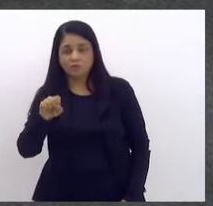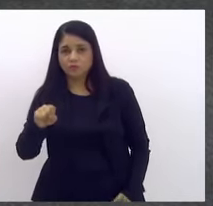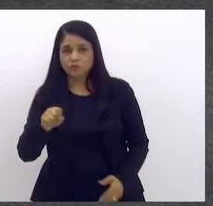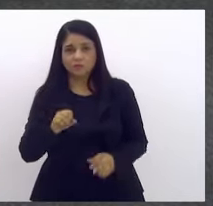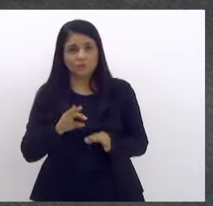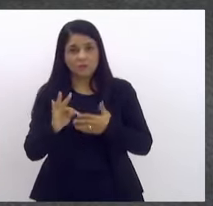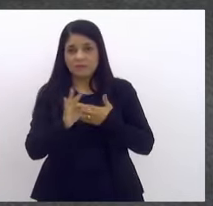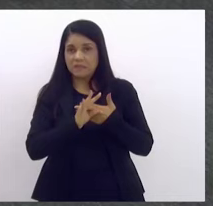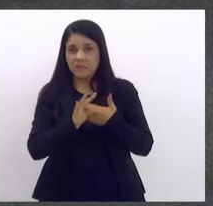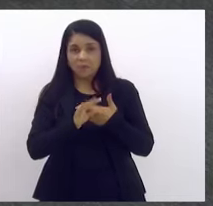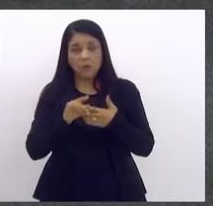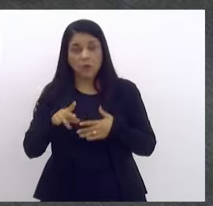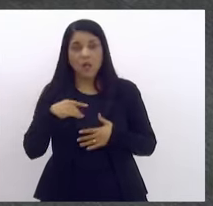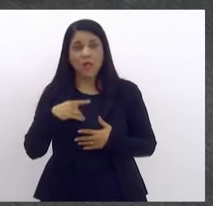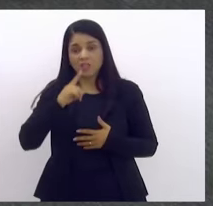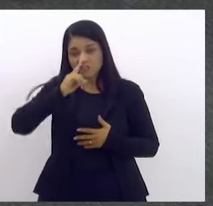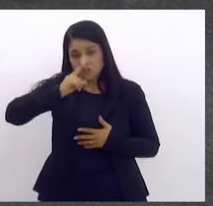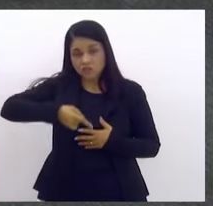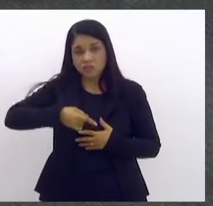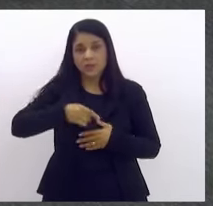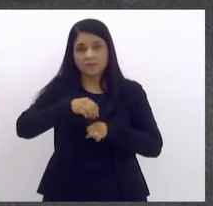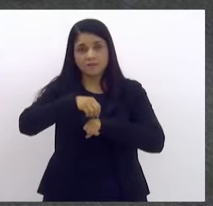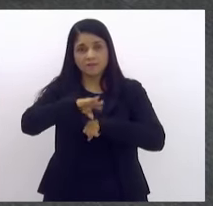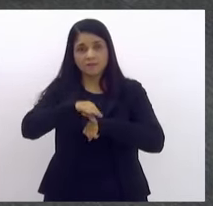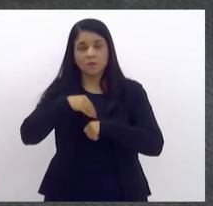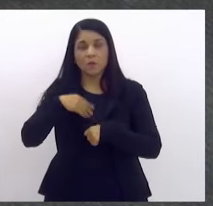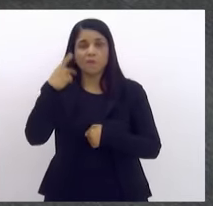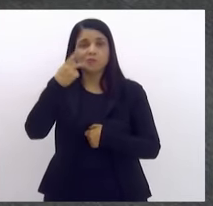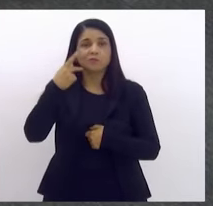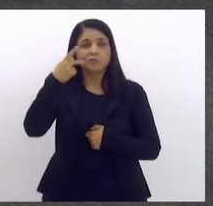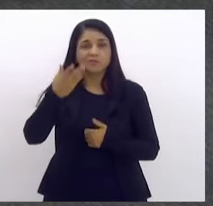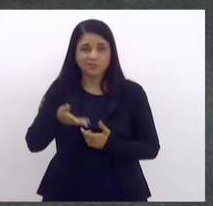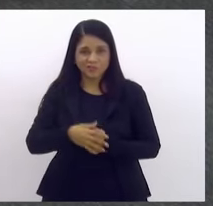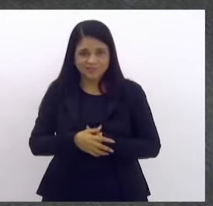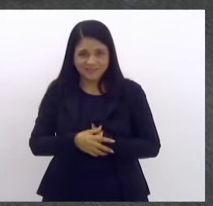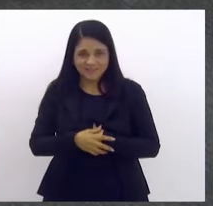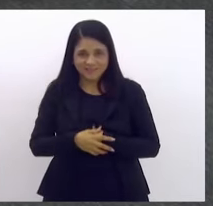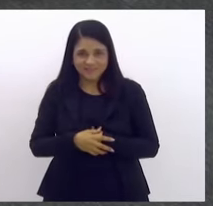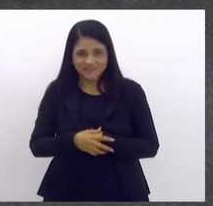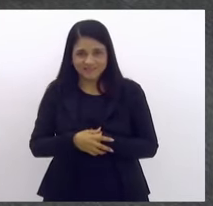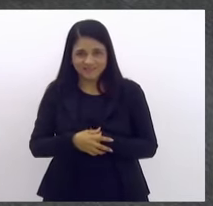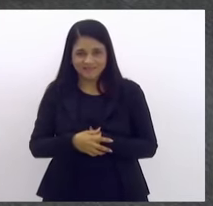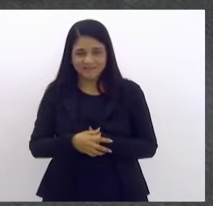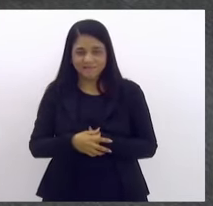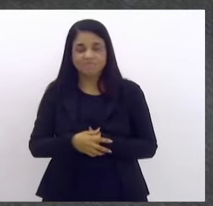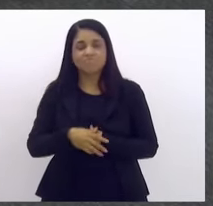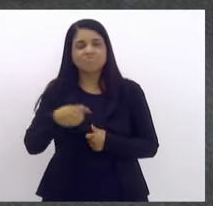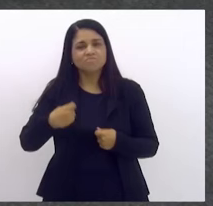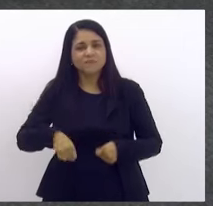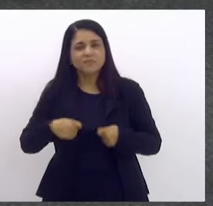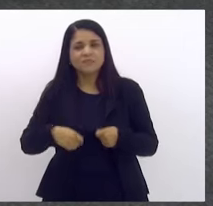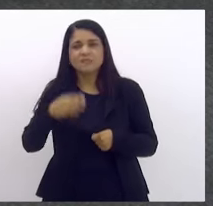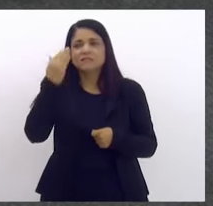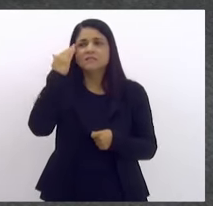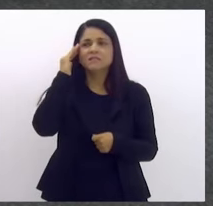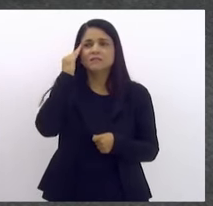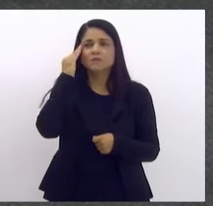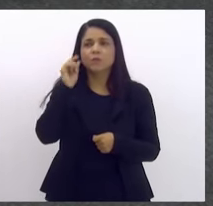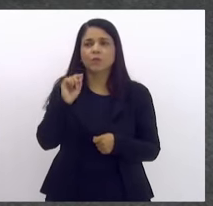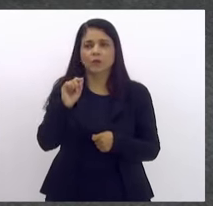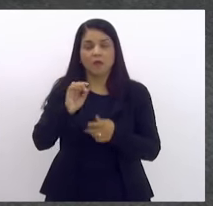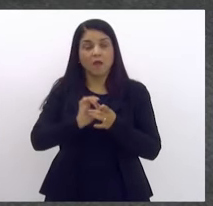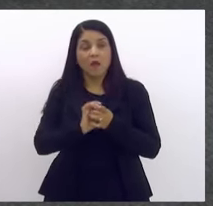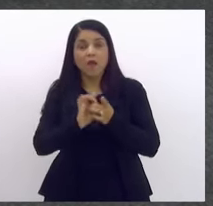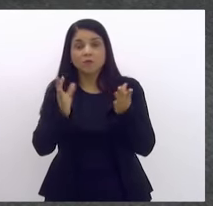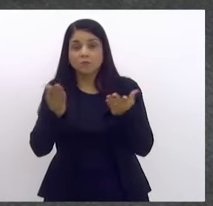de indicação política. Então, é preciso que a gente entenda que o que a gente está